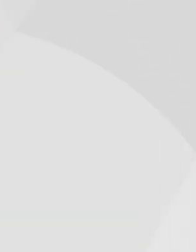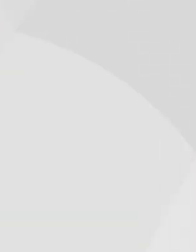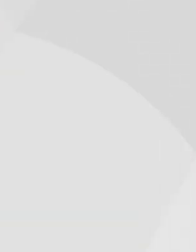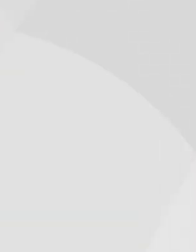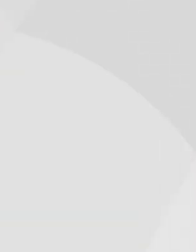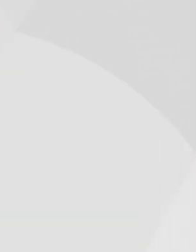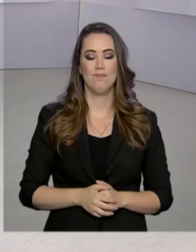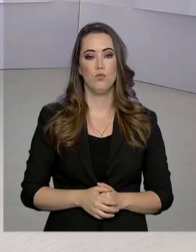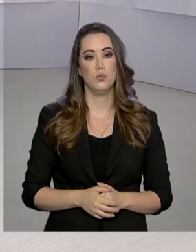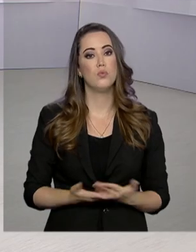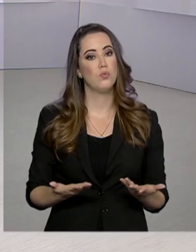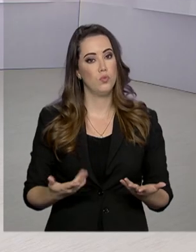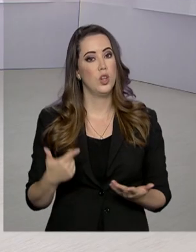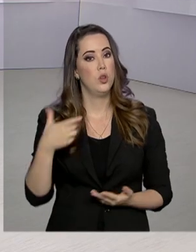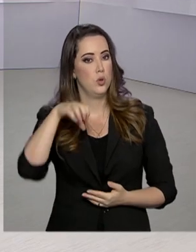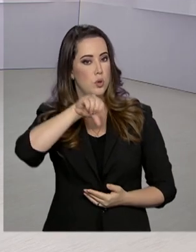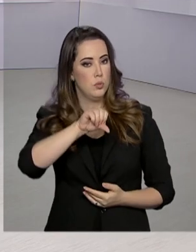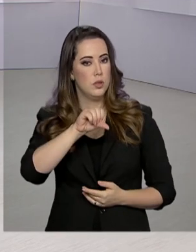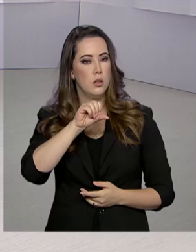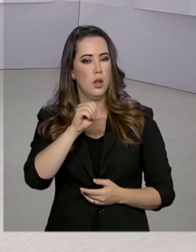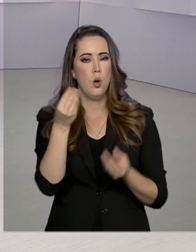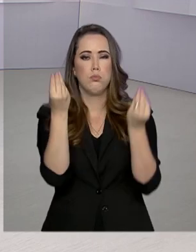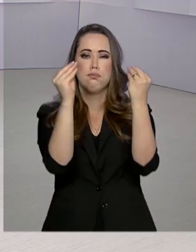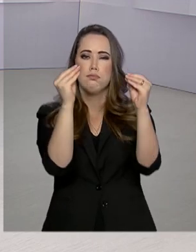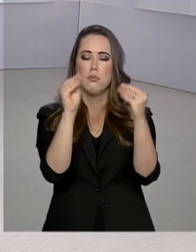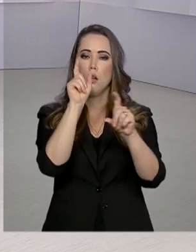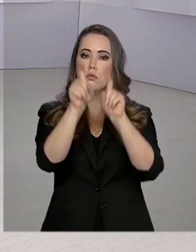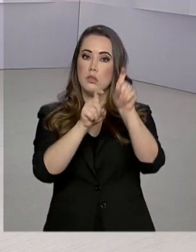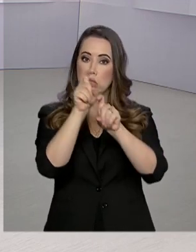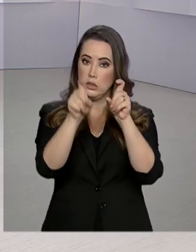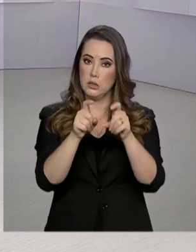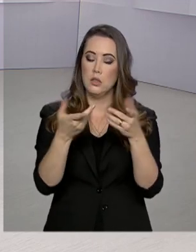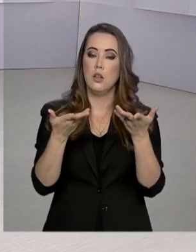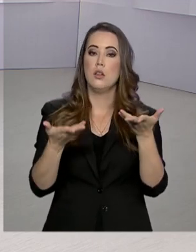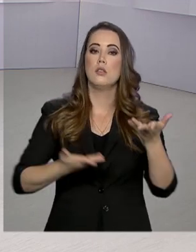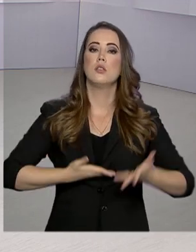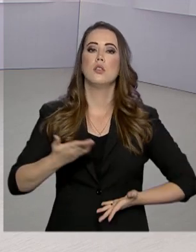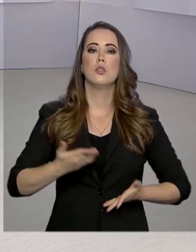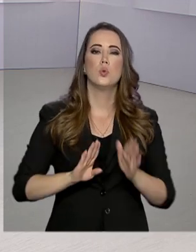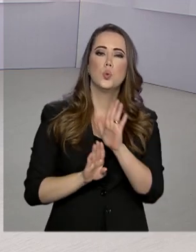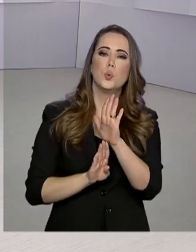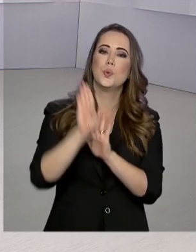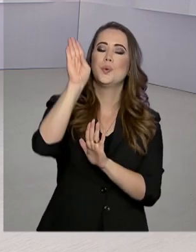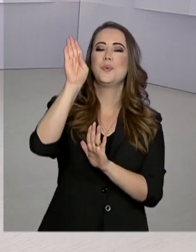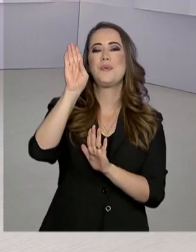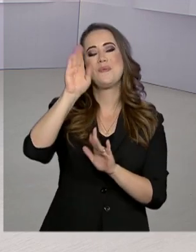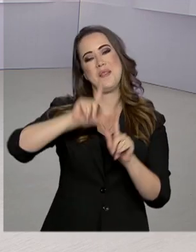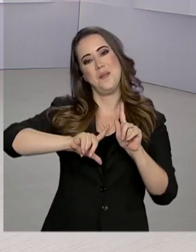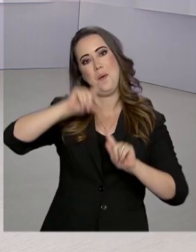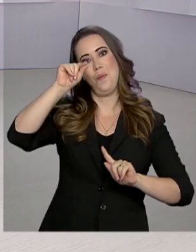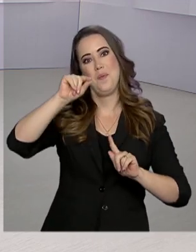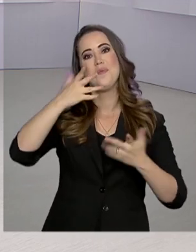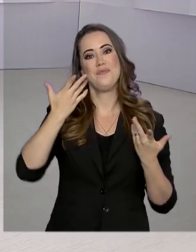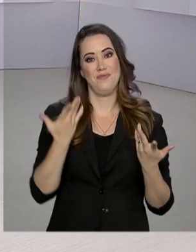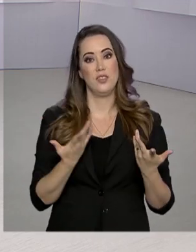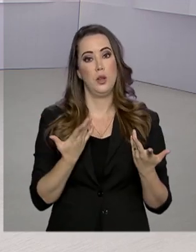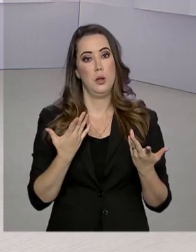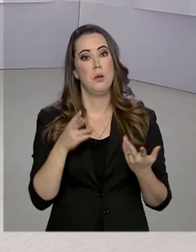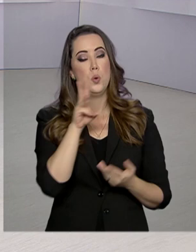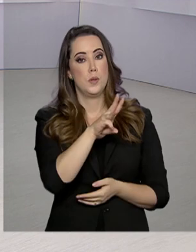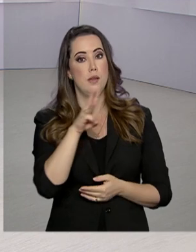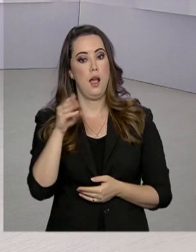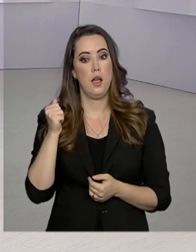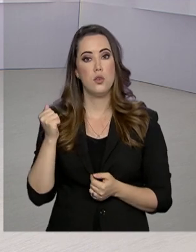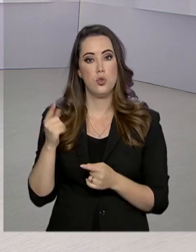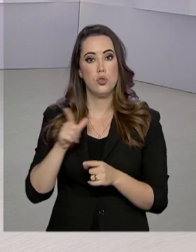E em 2019, a digitalização de serviços públicos superou a meta. A plataforma .gov